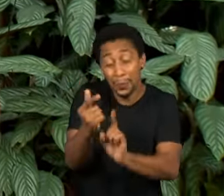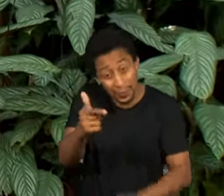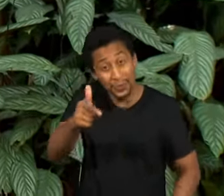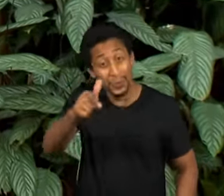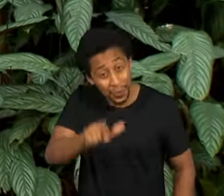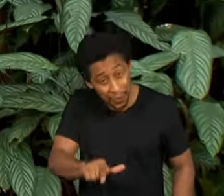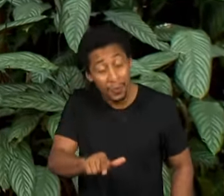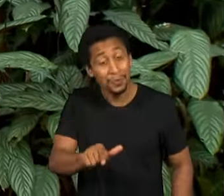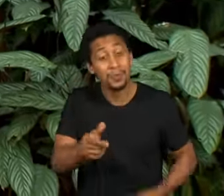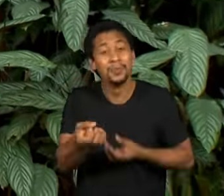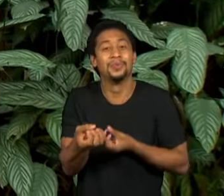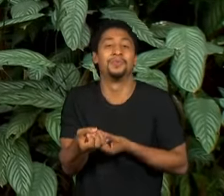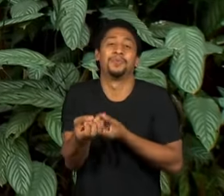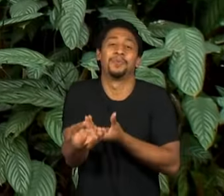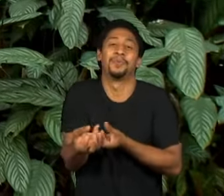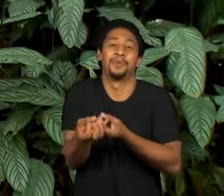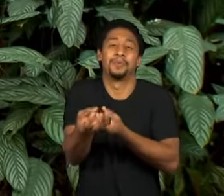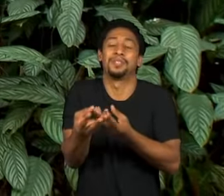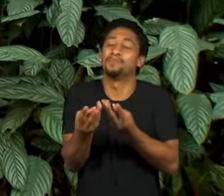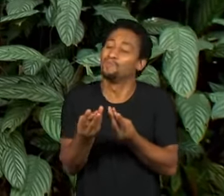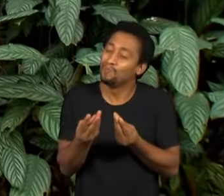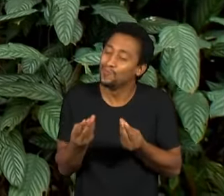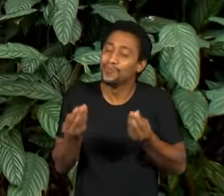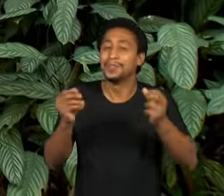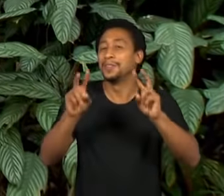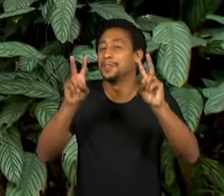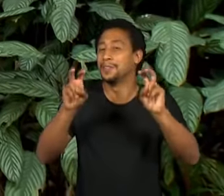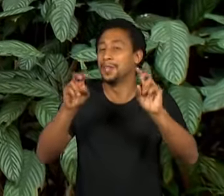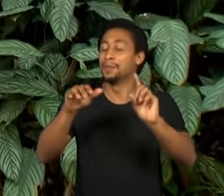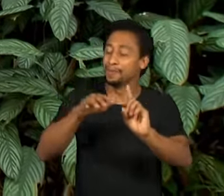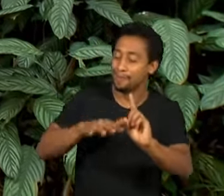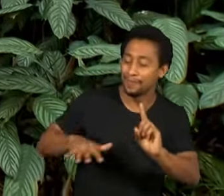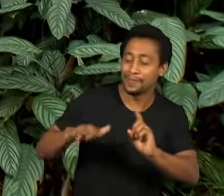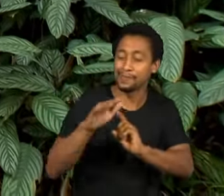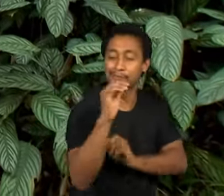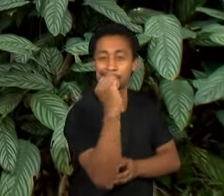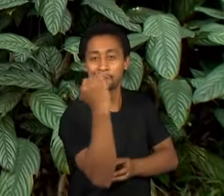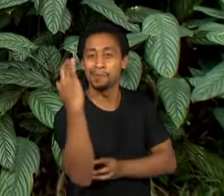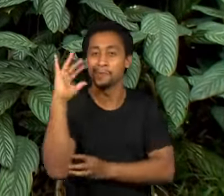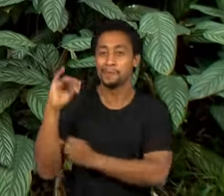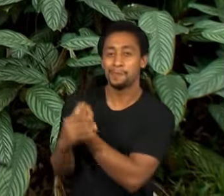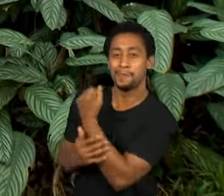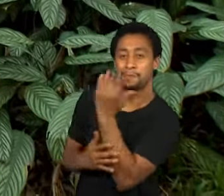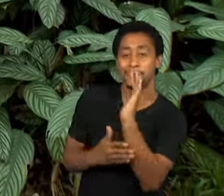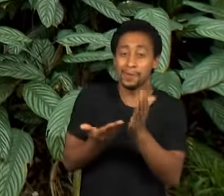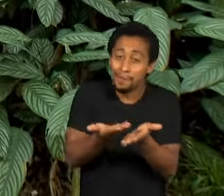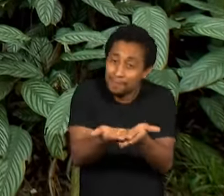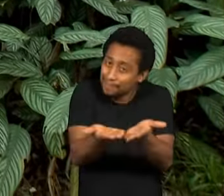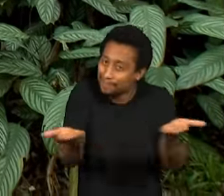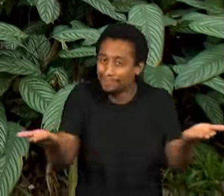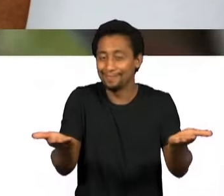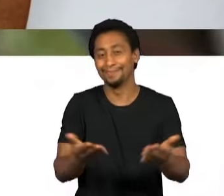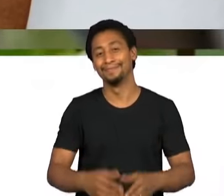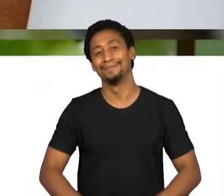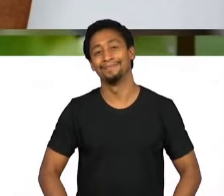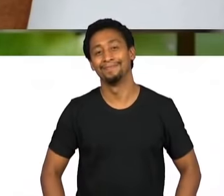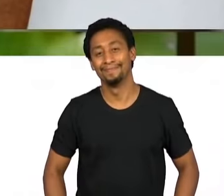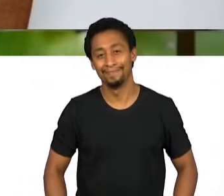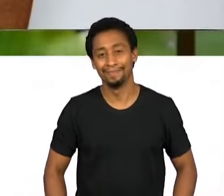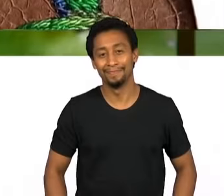novo, trazendo o melhor dos temas socioambientais, especialmente para você.